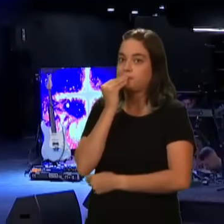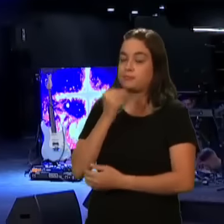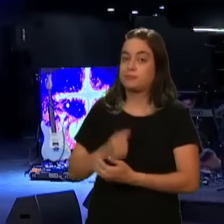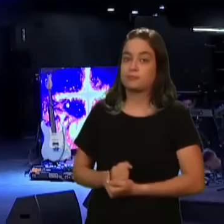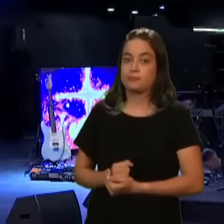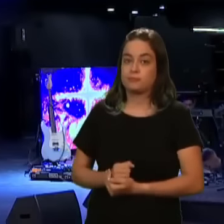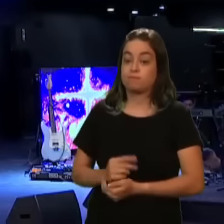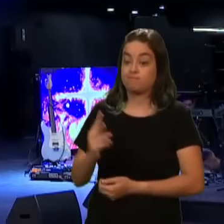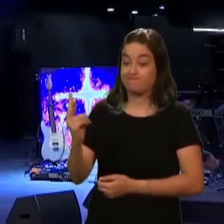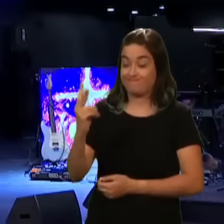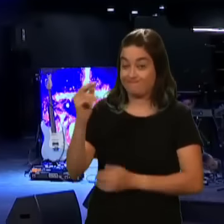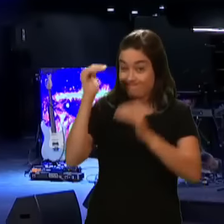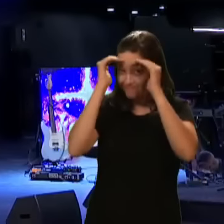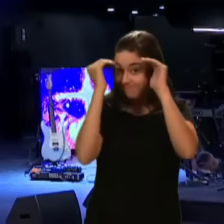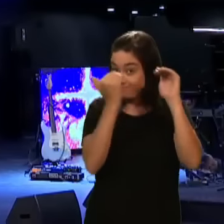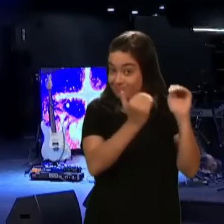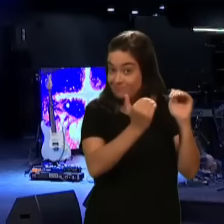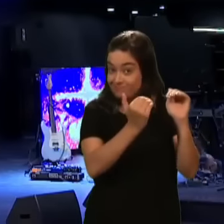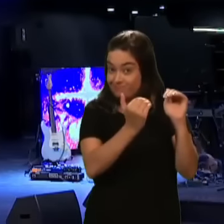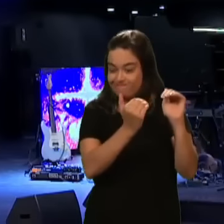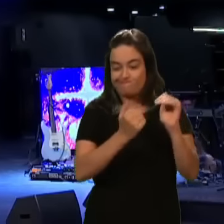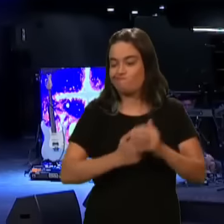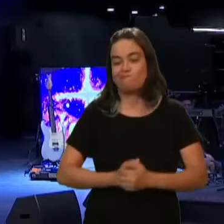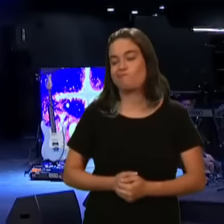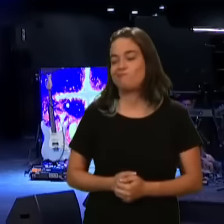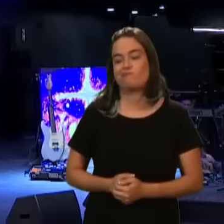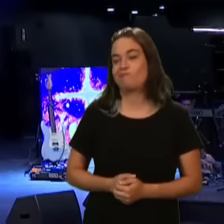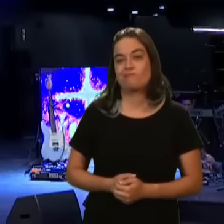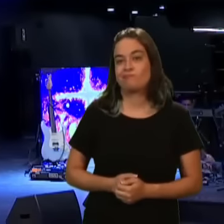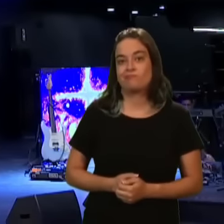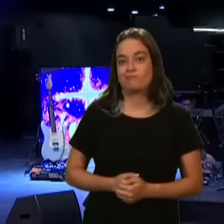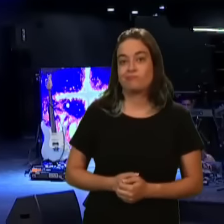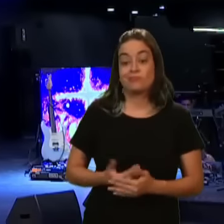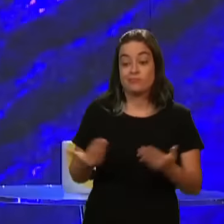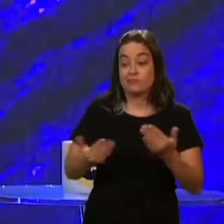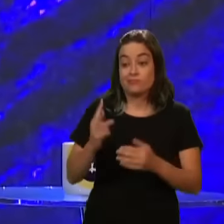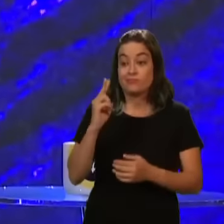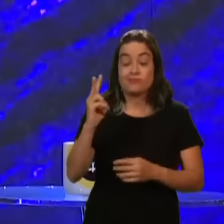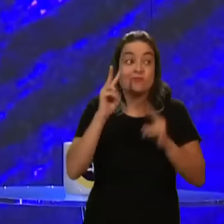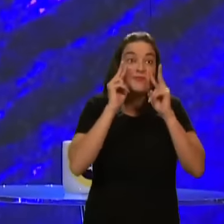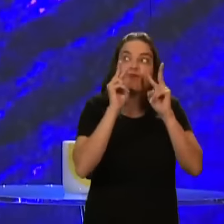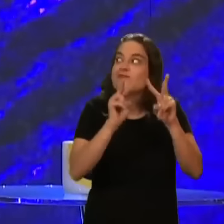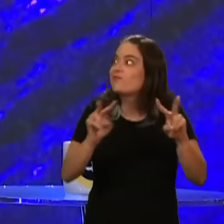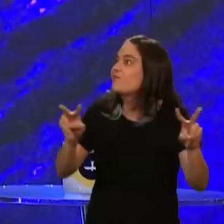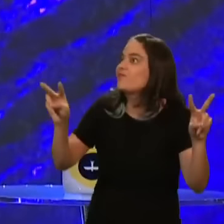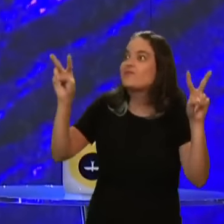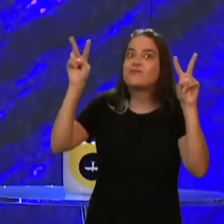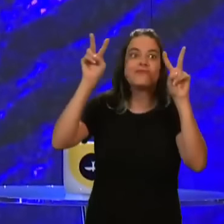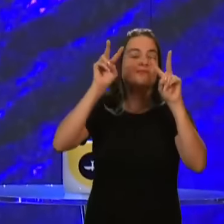Eles obedeceram? Ainda mais agora que os dois estavam vendo.